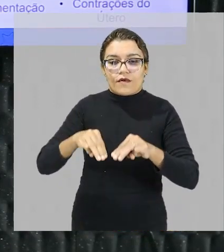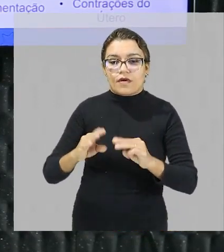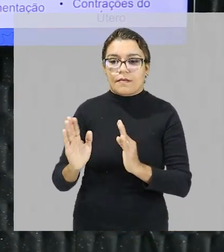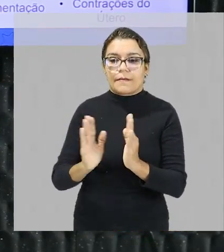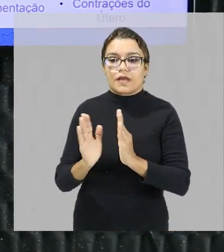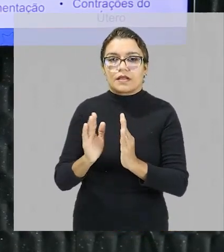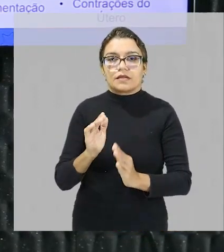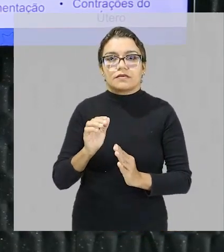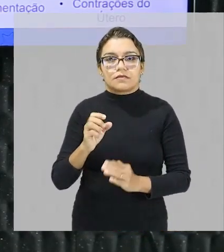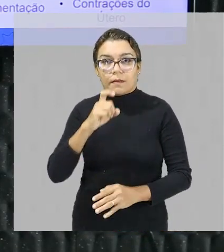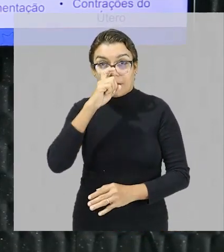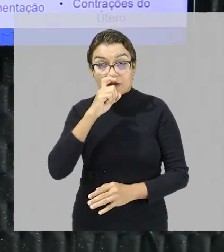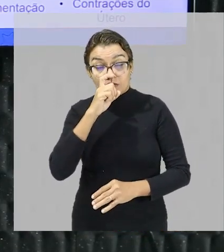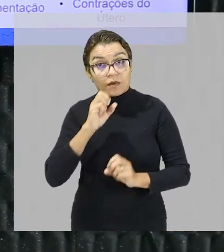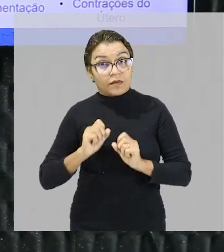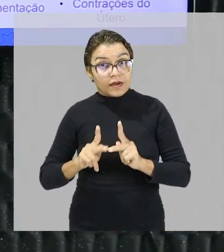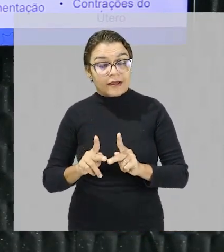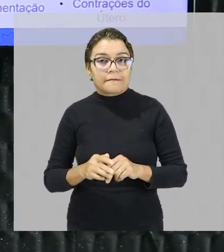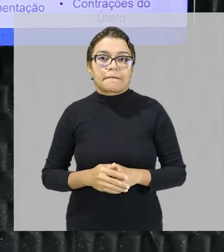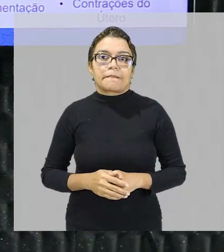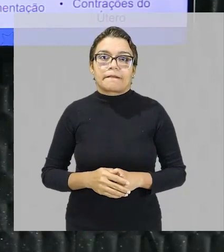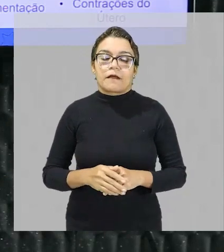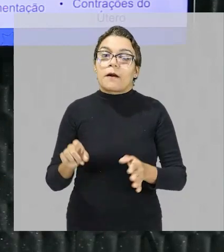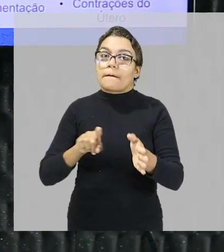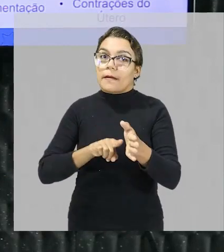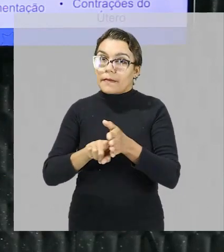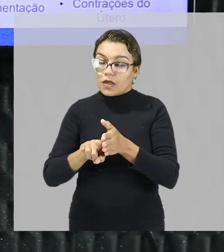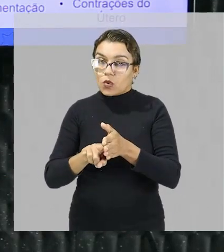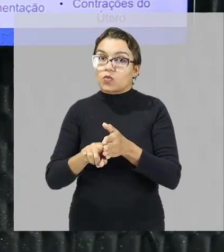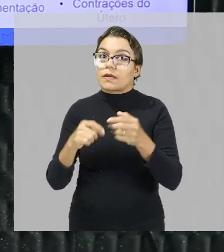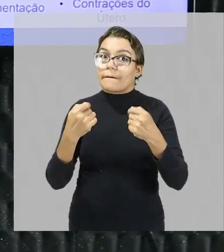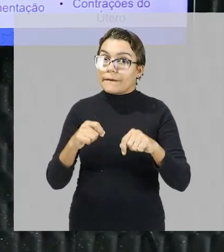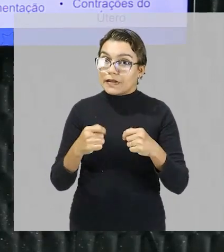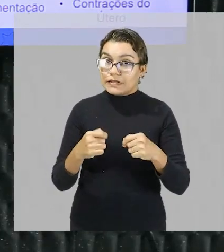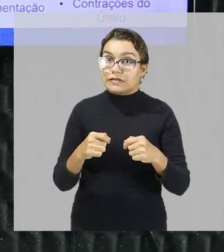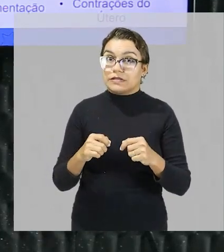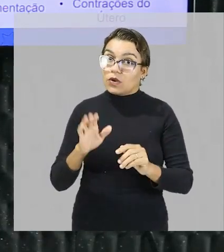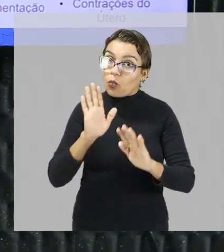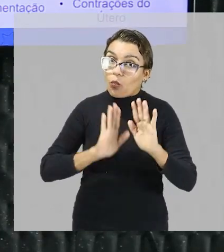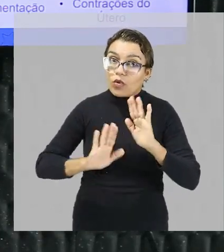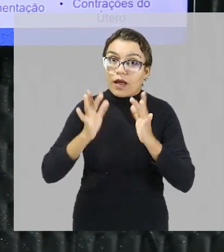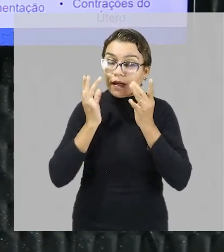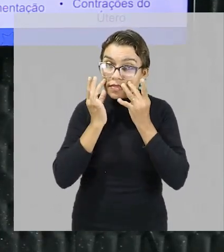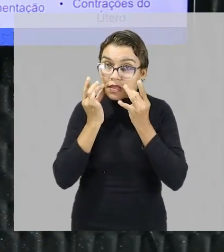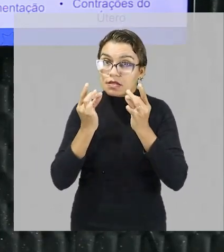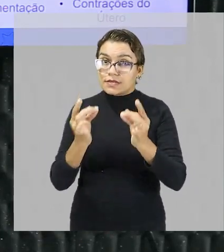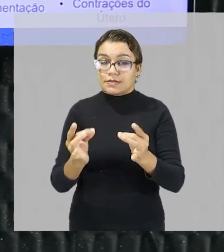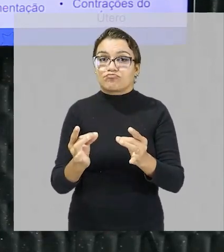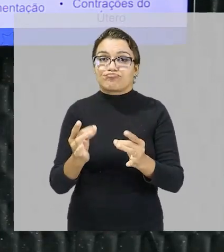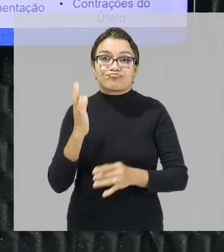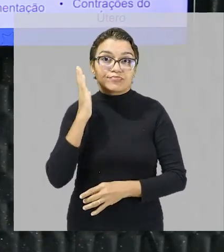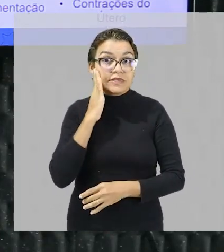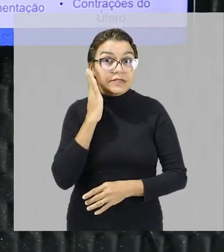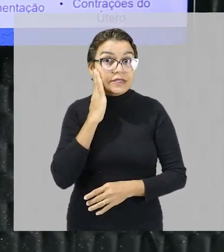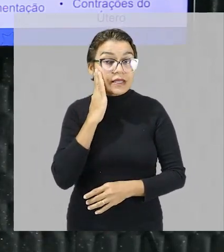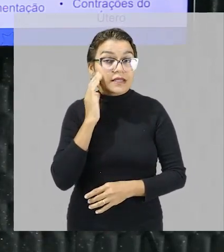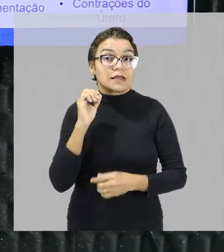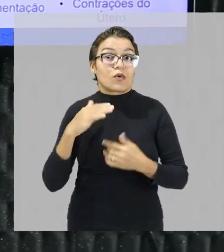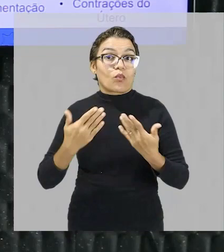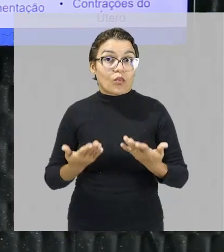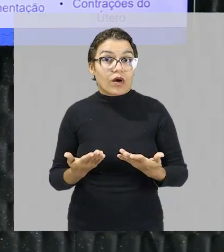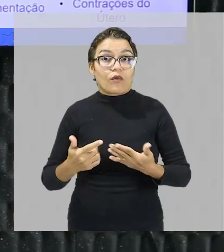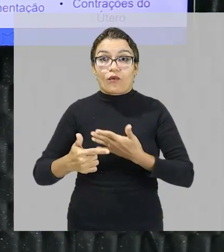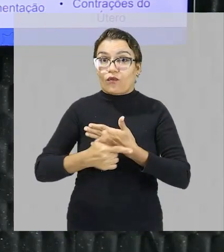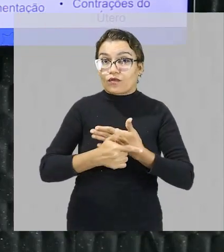ciclo menstrual. Tranquilo? Uma questão que você tem que ter bastante atenção, tem que entender aí qual é